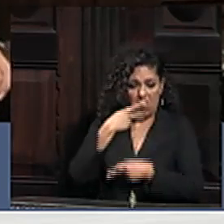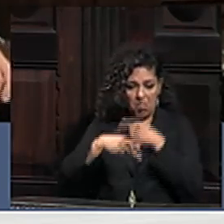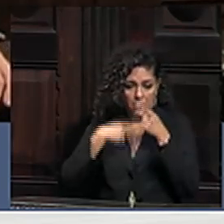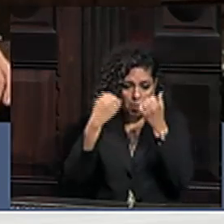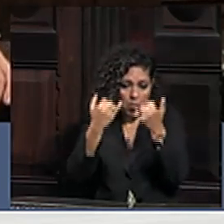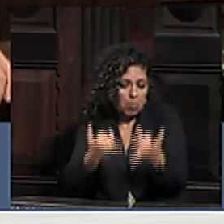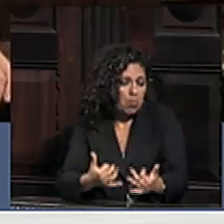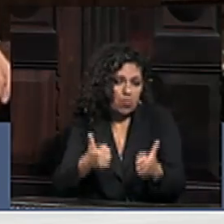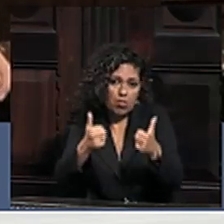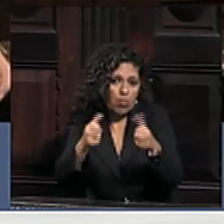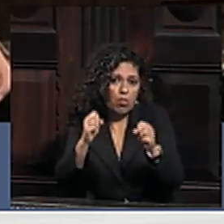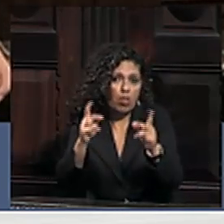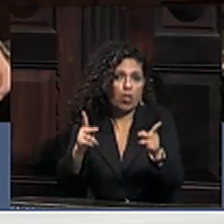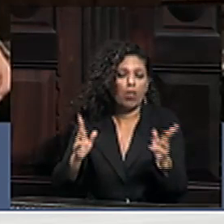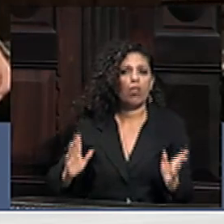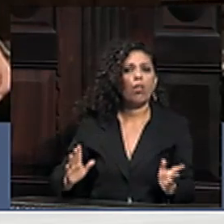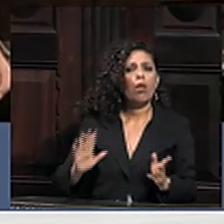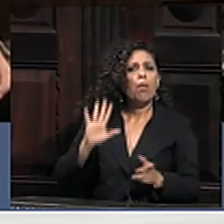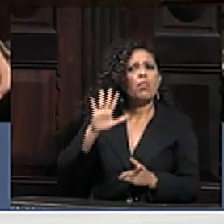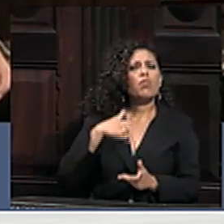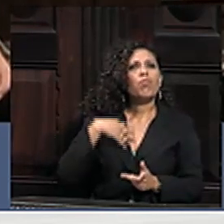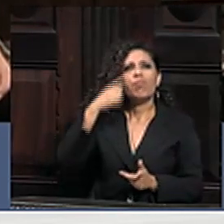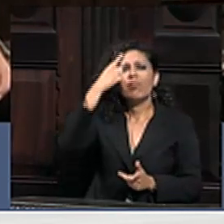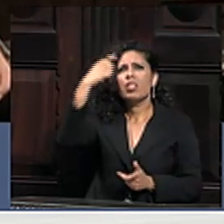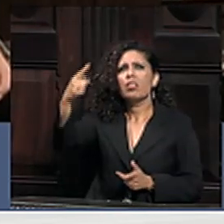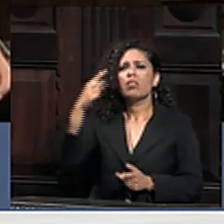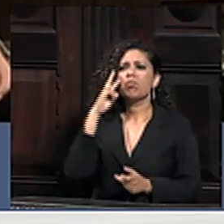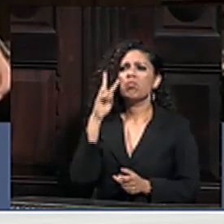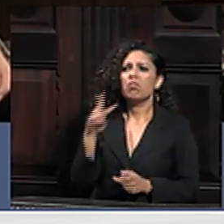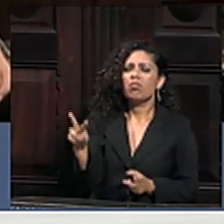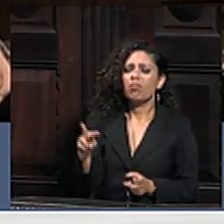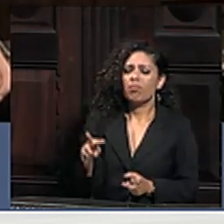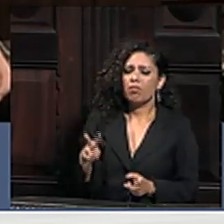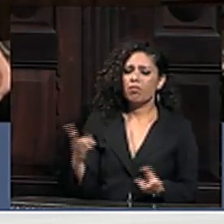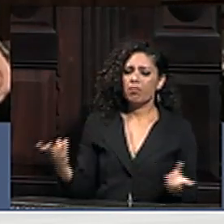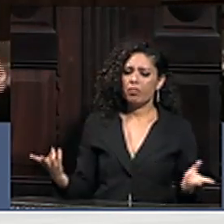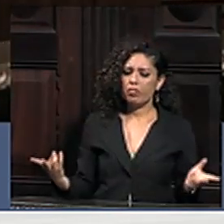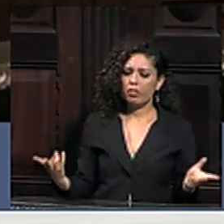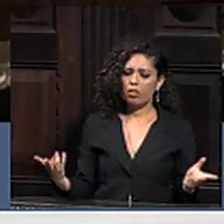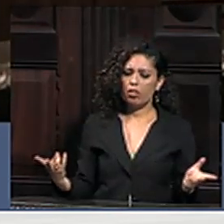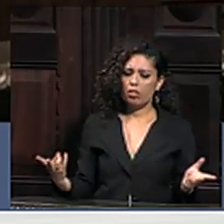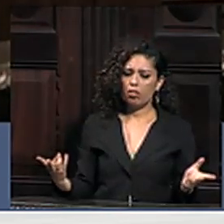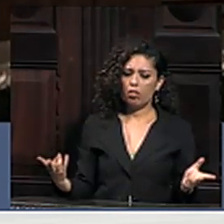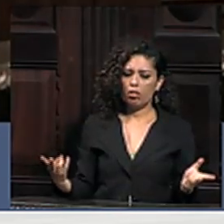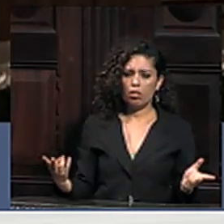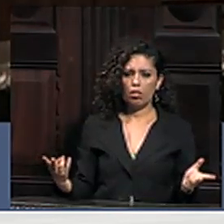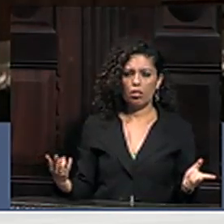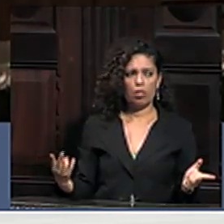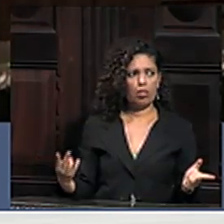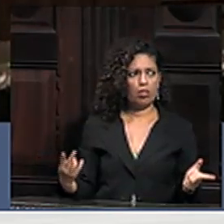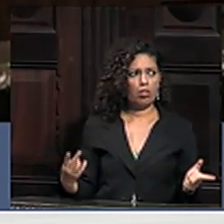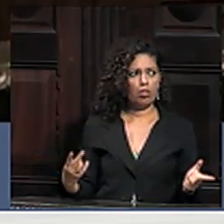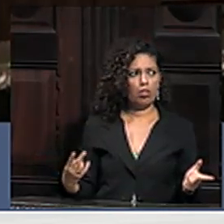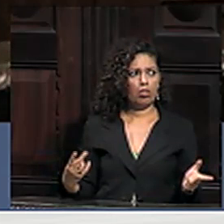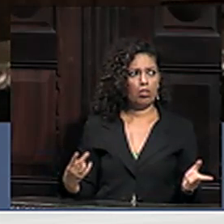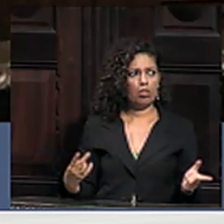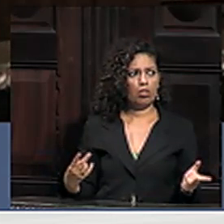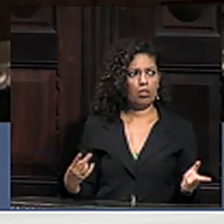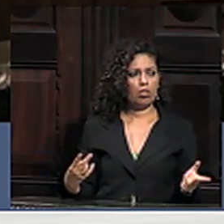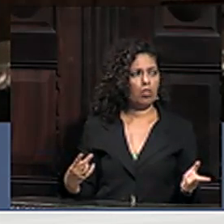ordem, que o deputado Paulo Ramos vai me permitir repetir,